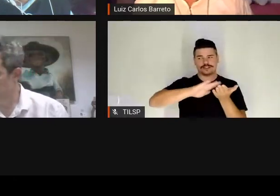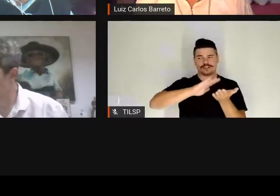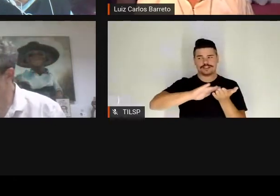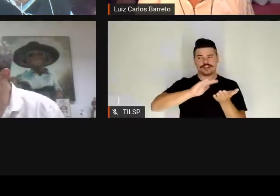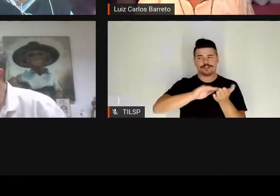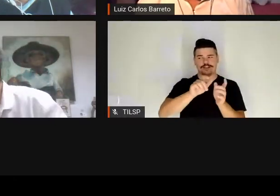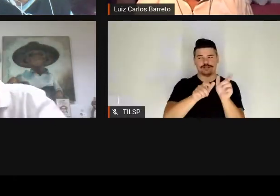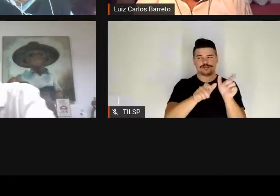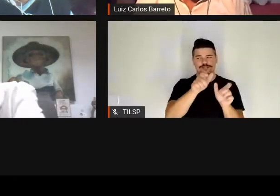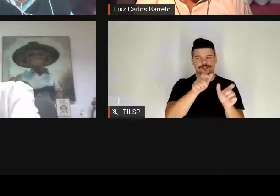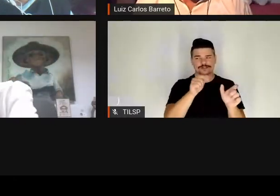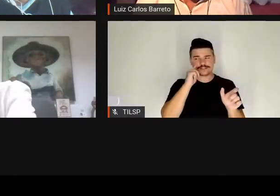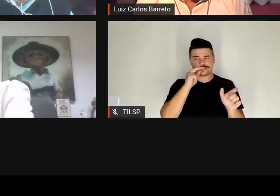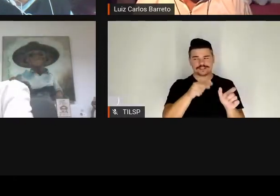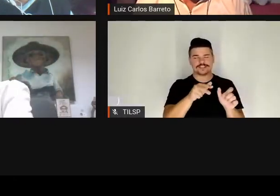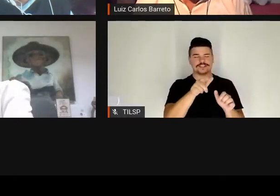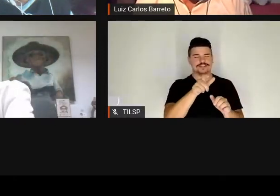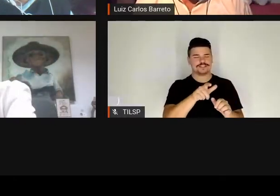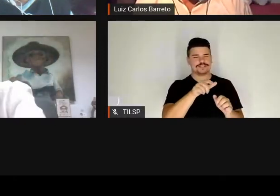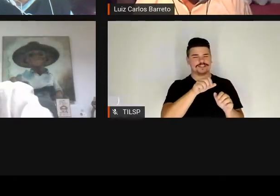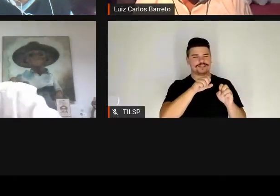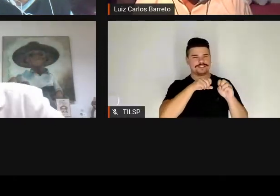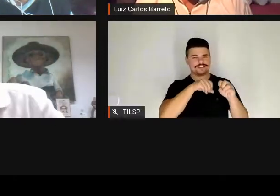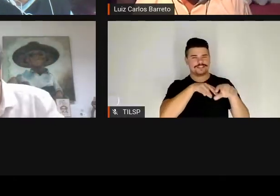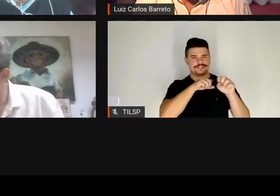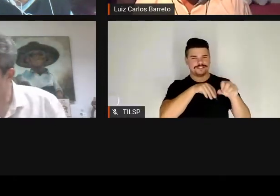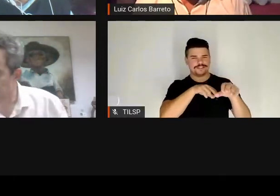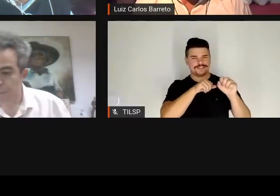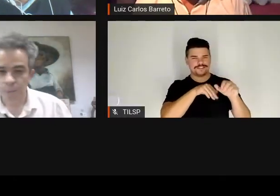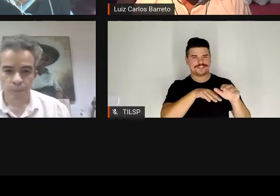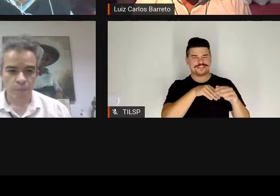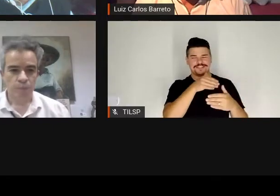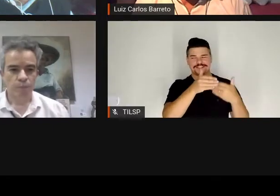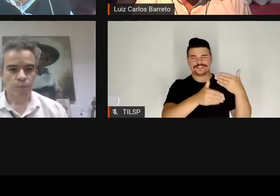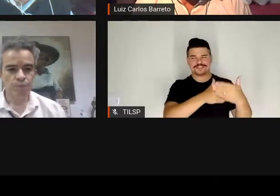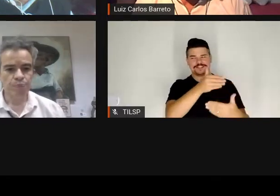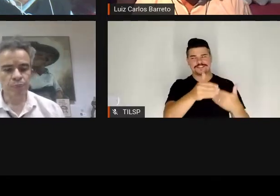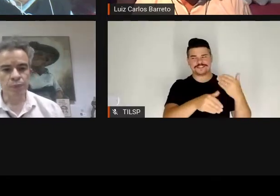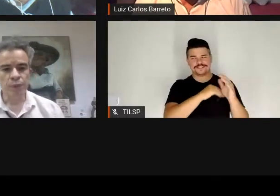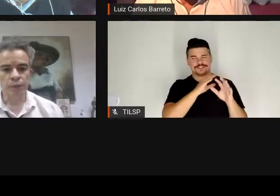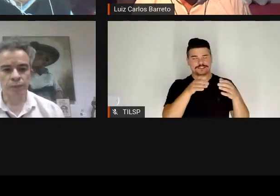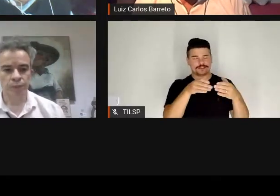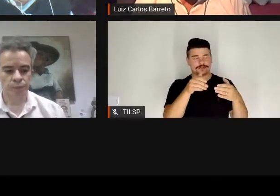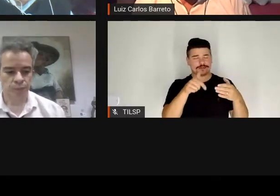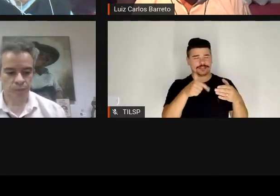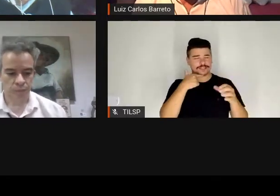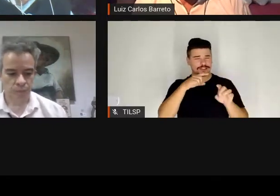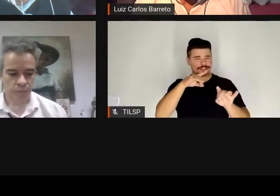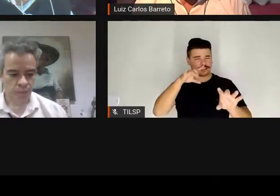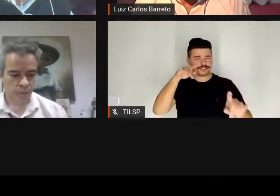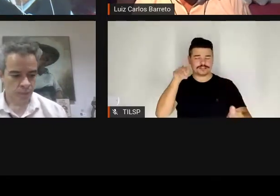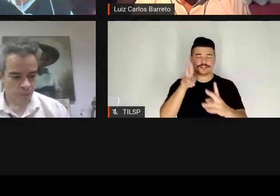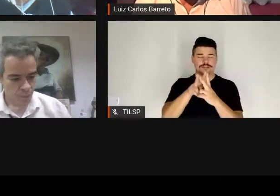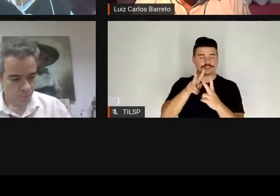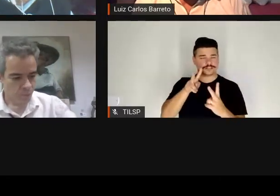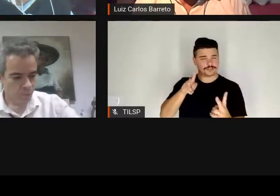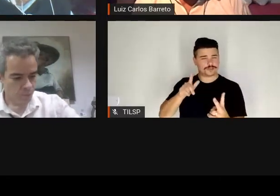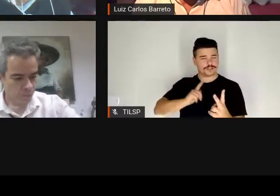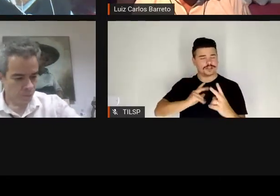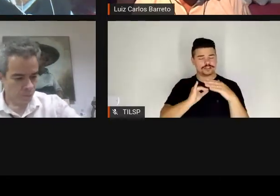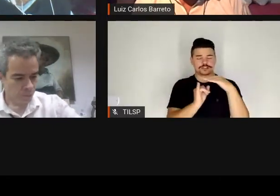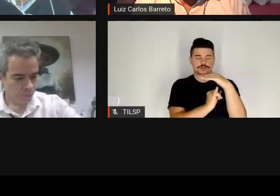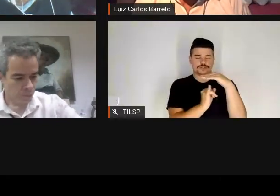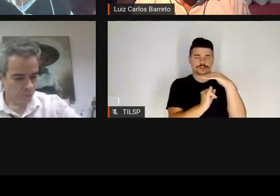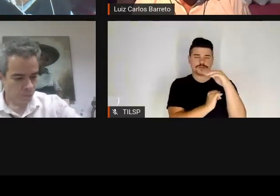TV educativa, parceira do canal Futura aqui no Ceará, e uma unidade de ensino à distância. A instituição mantenedora